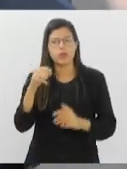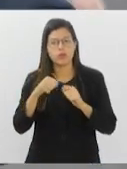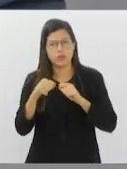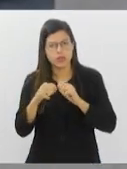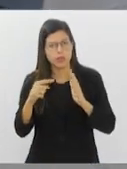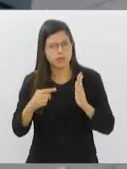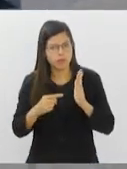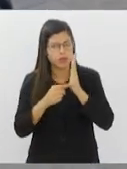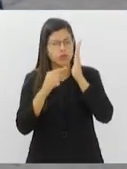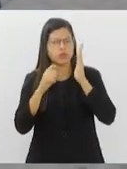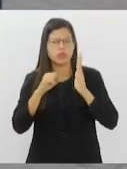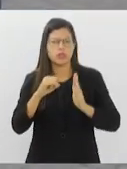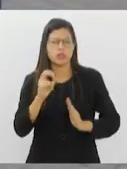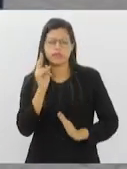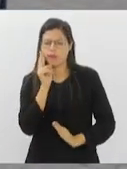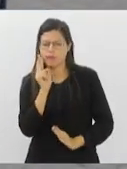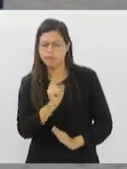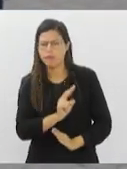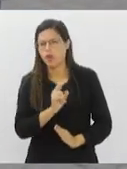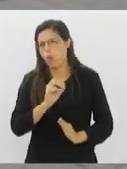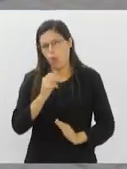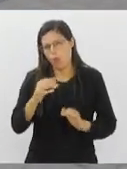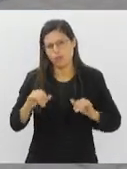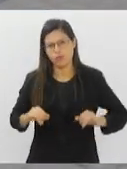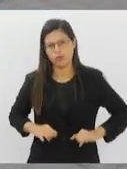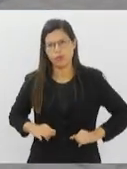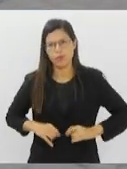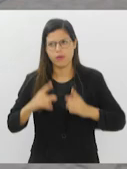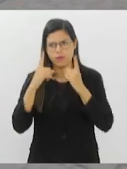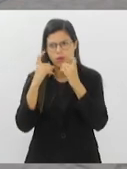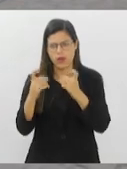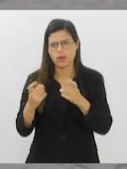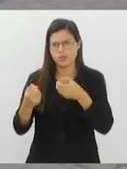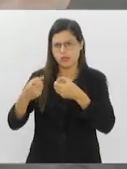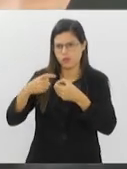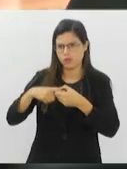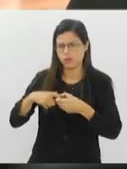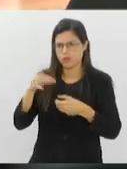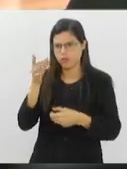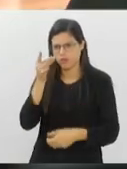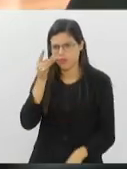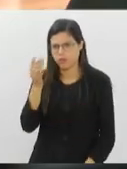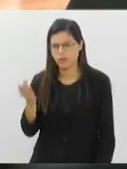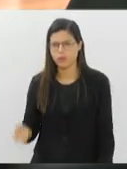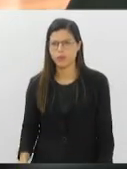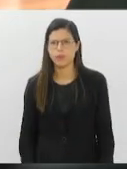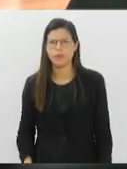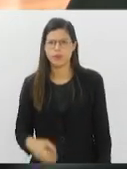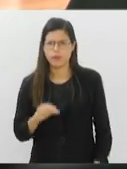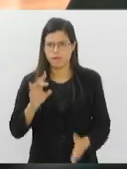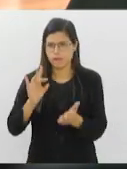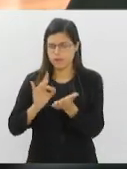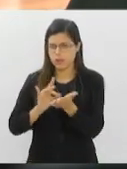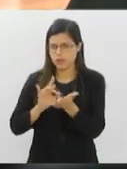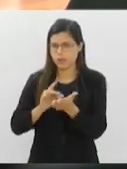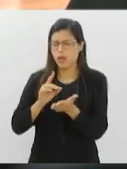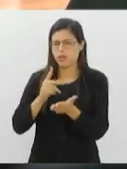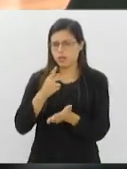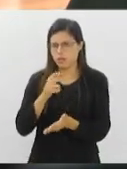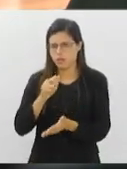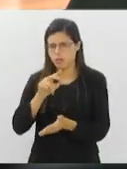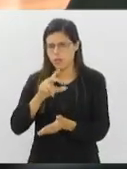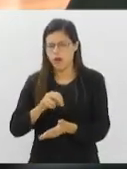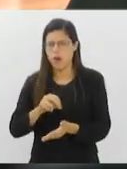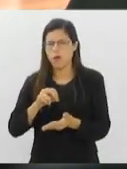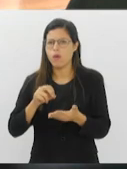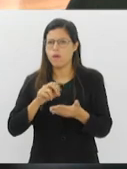denúncia caso você presencie ou caso você sofra algum tipo de violência. Voltamos com você no estúdio. É verdade, PV. São vários elementos que